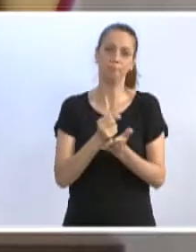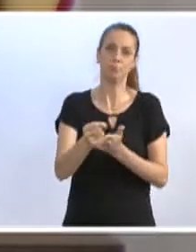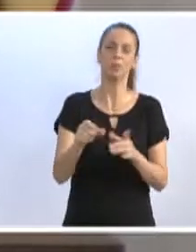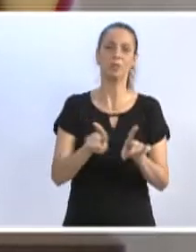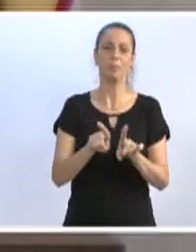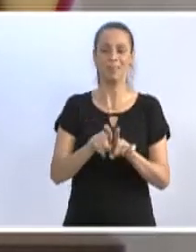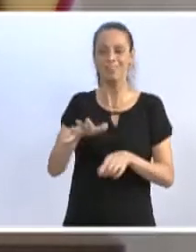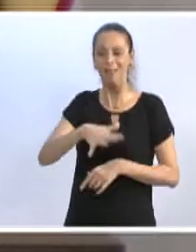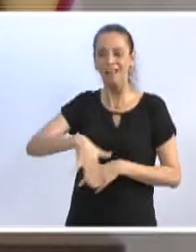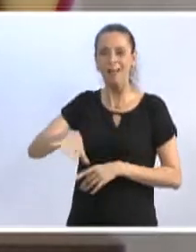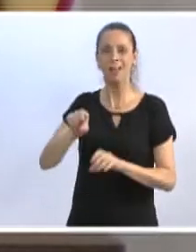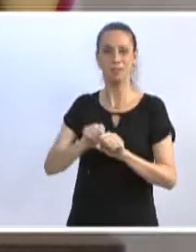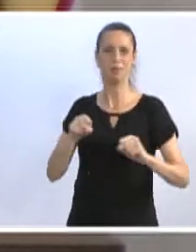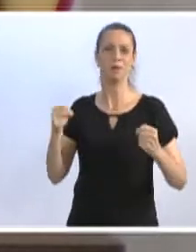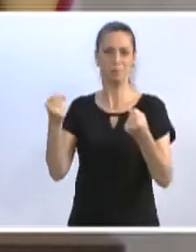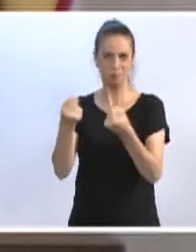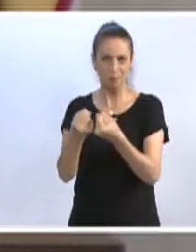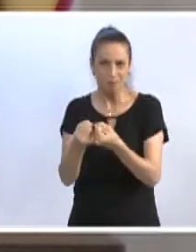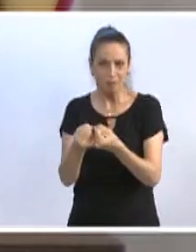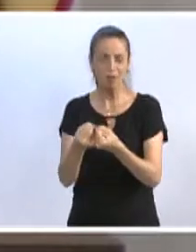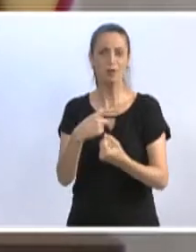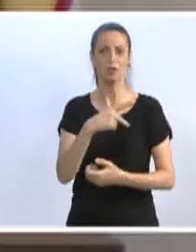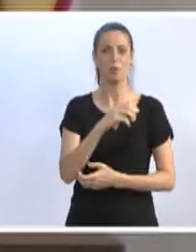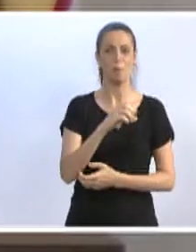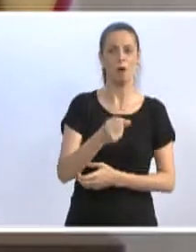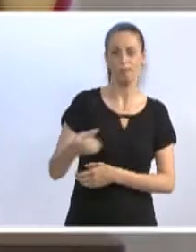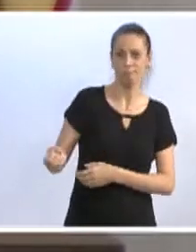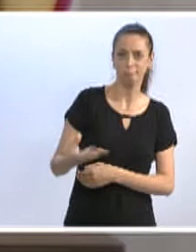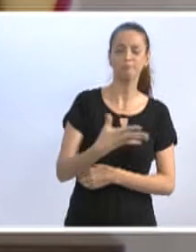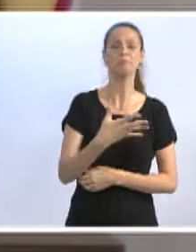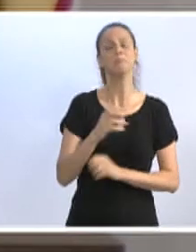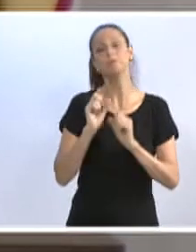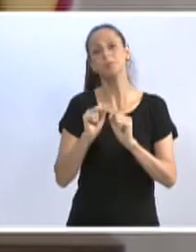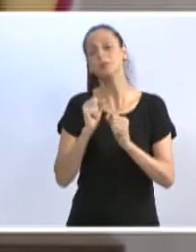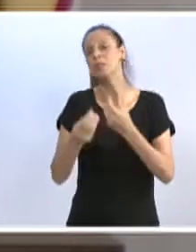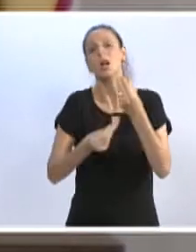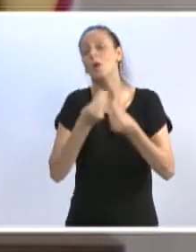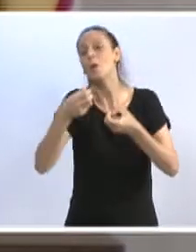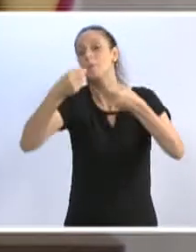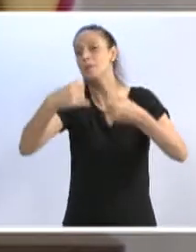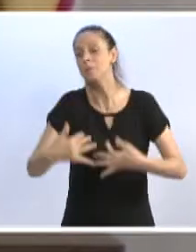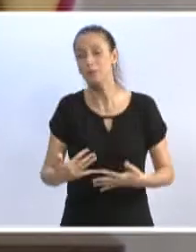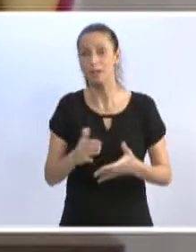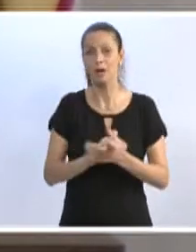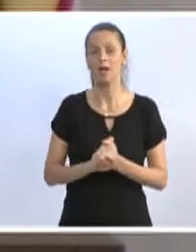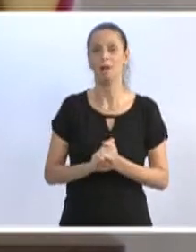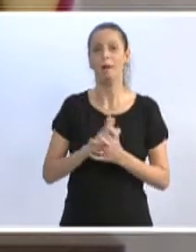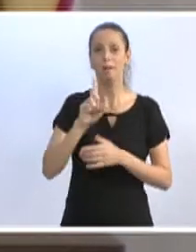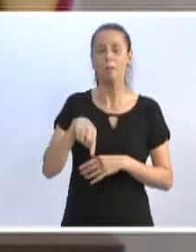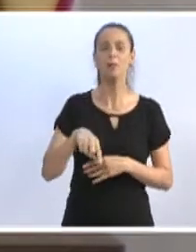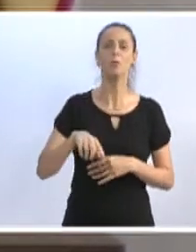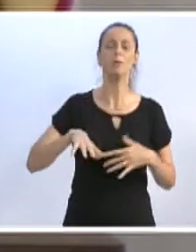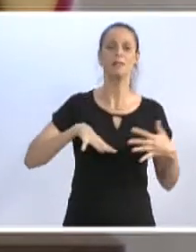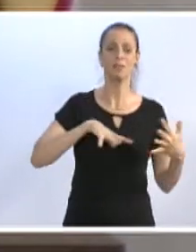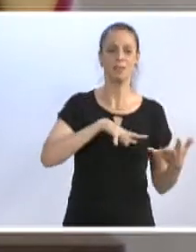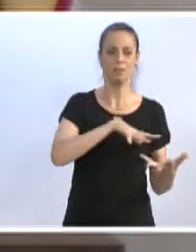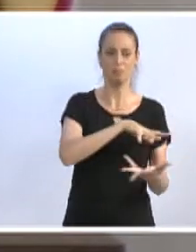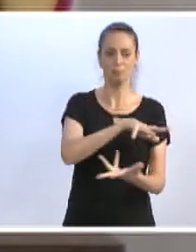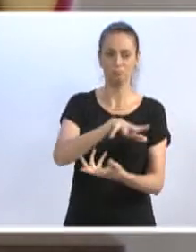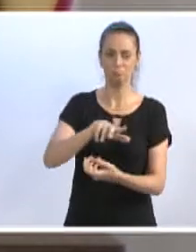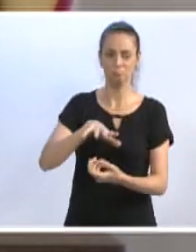campo sociológico, a pós-modernidade talvez pudesse ser descrita através da globalização,